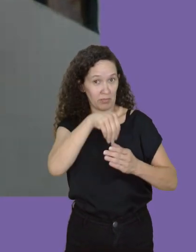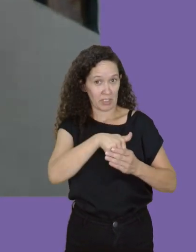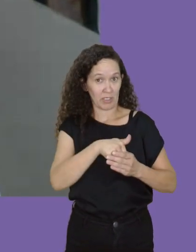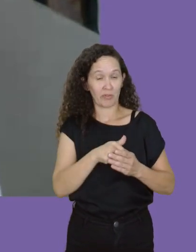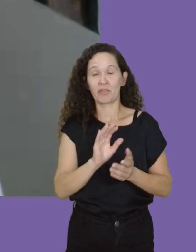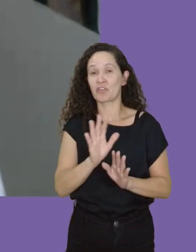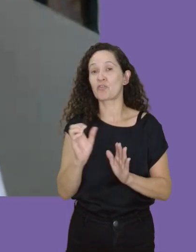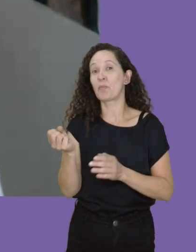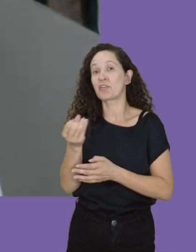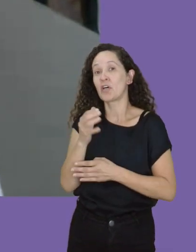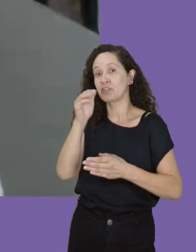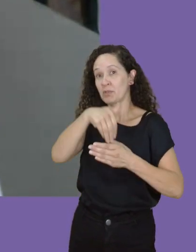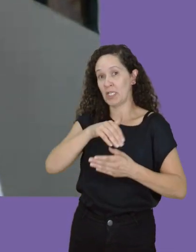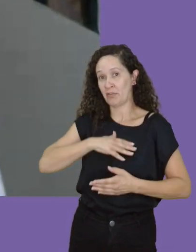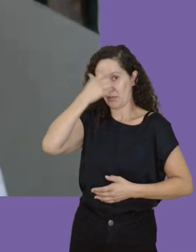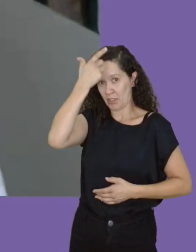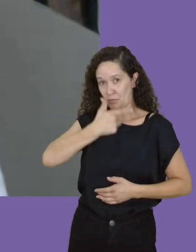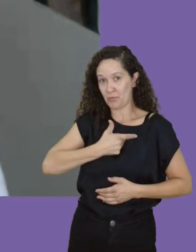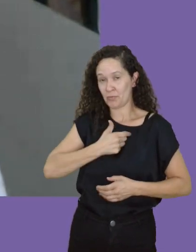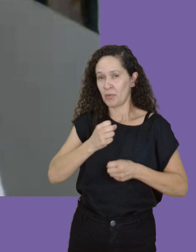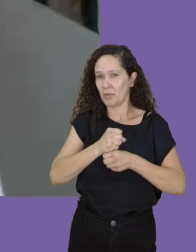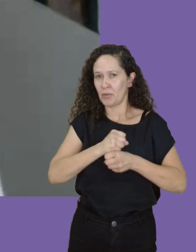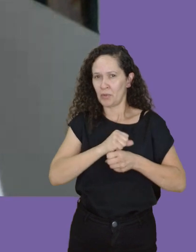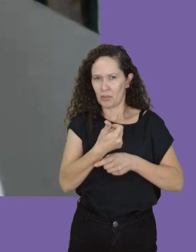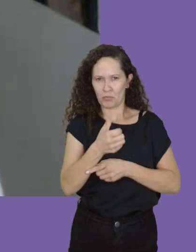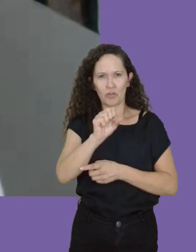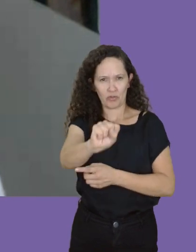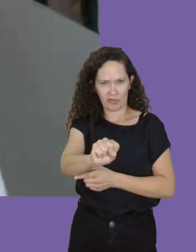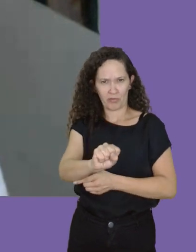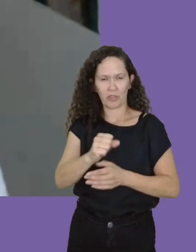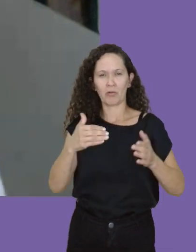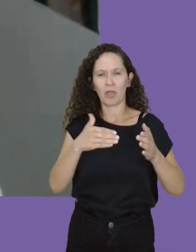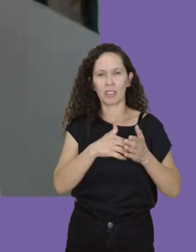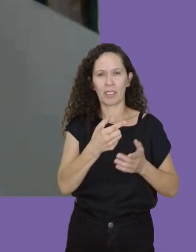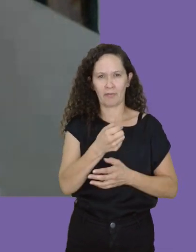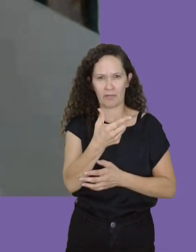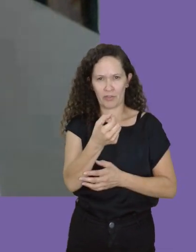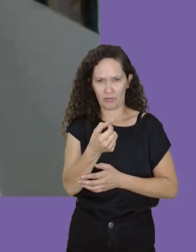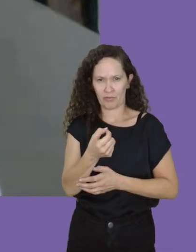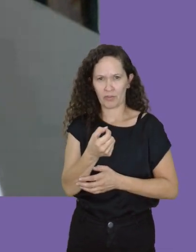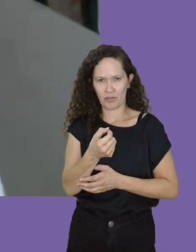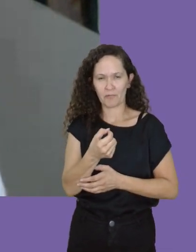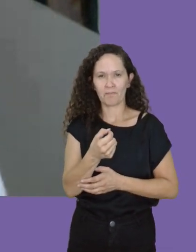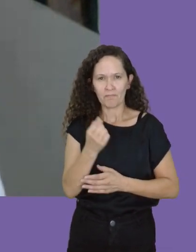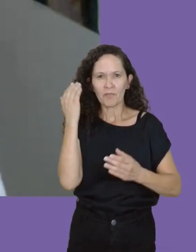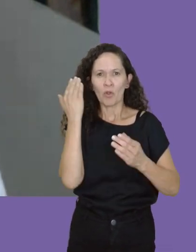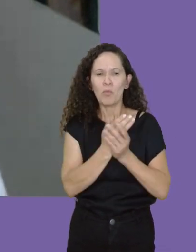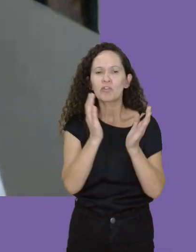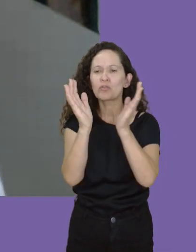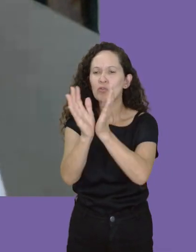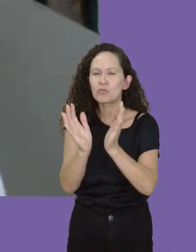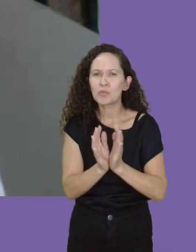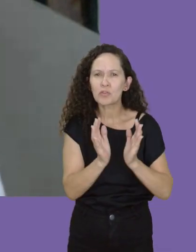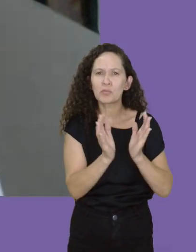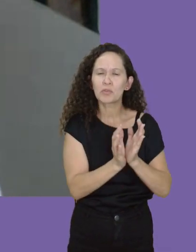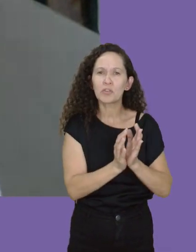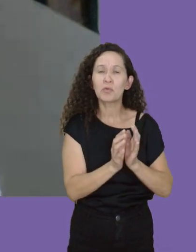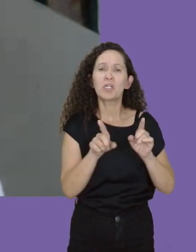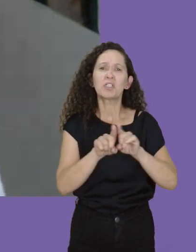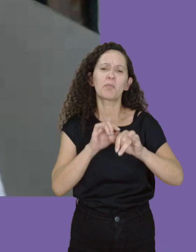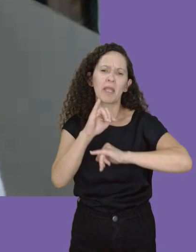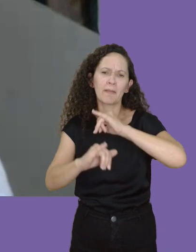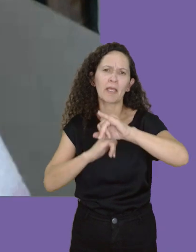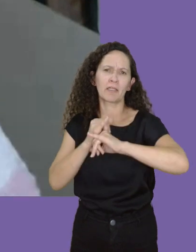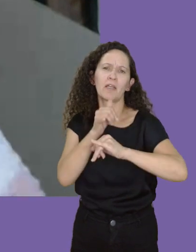né, a partir de 2018, 2020, uma ação muito organizada desses grupos com terrorismo cibernético,